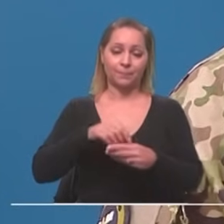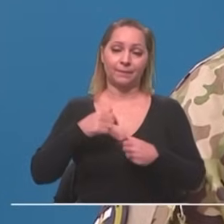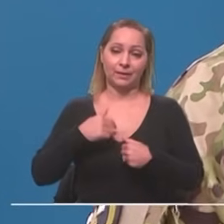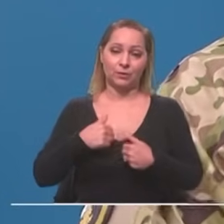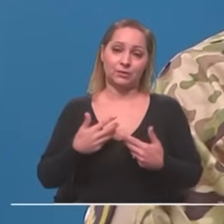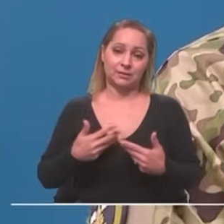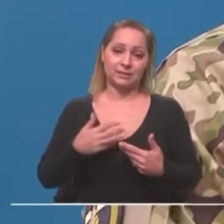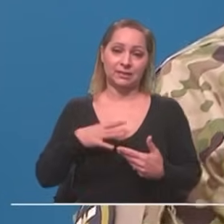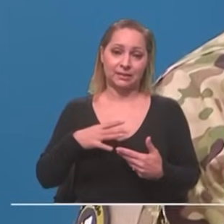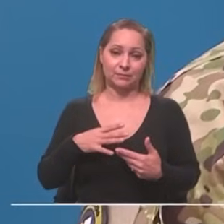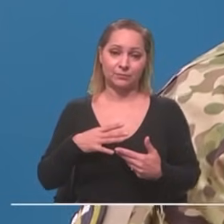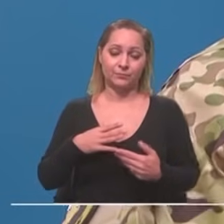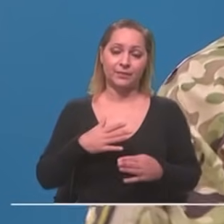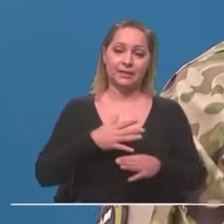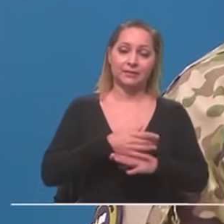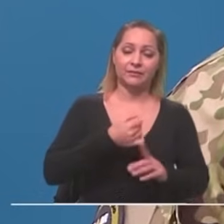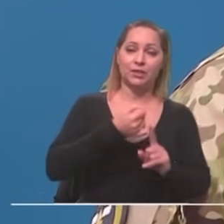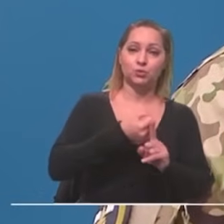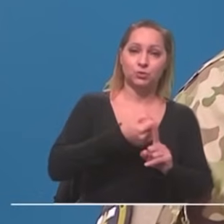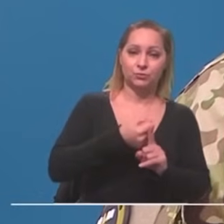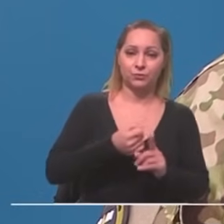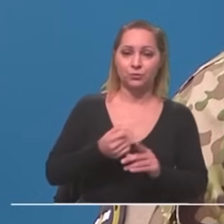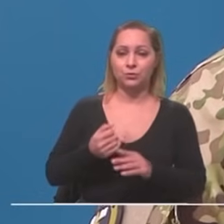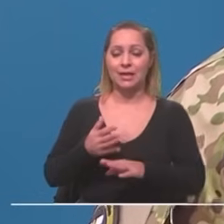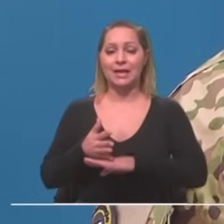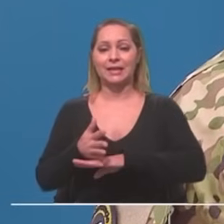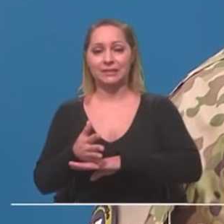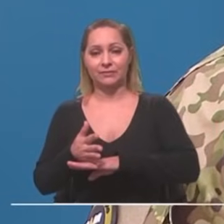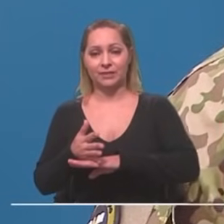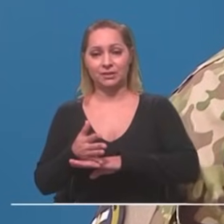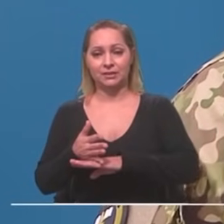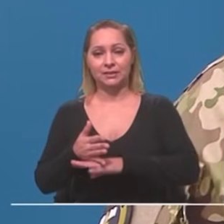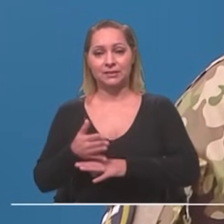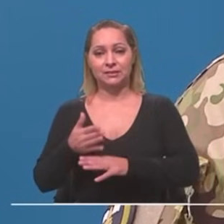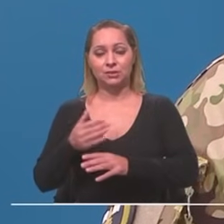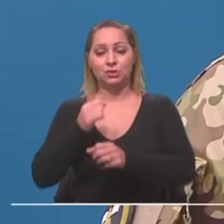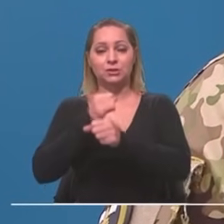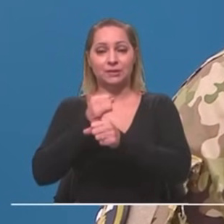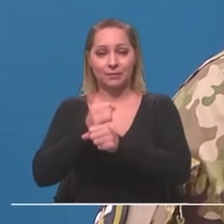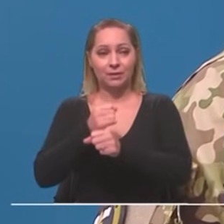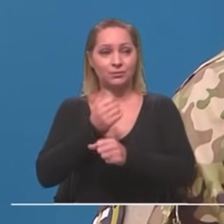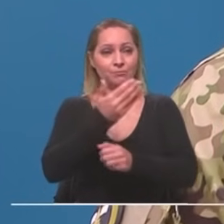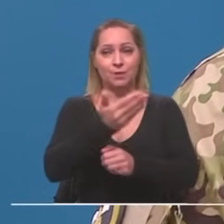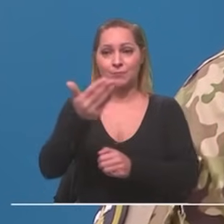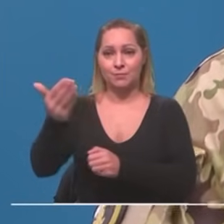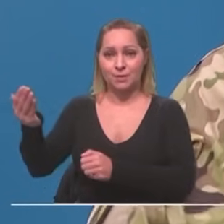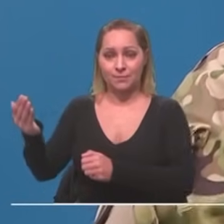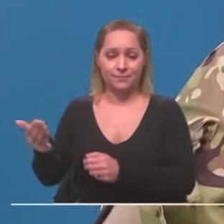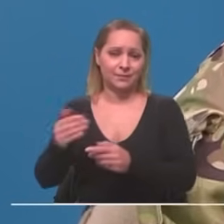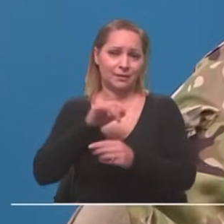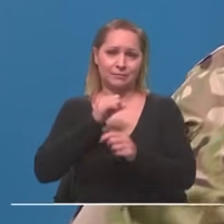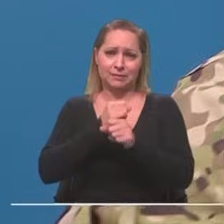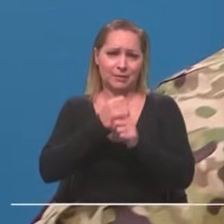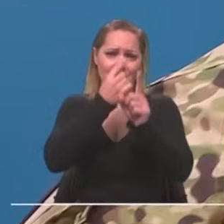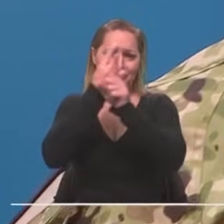dessa maneira, com os desafios que damos, com este desempenho de funções diferenciadas,